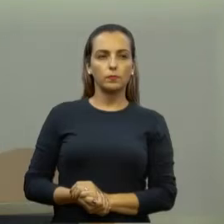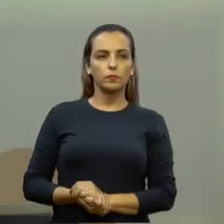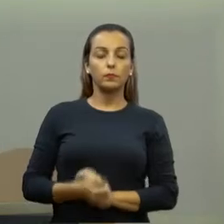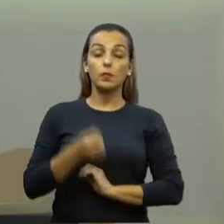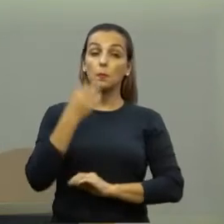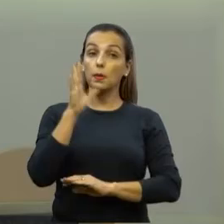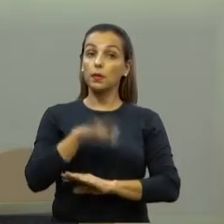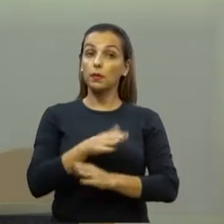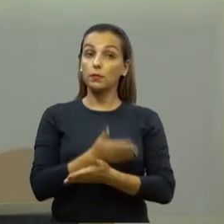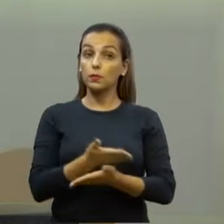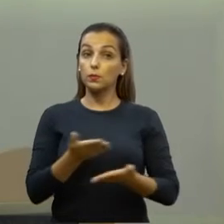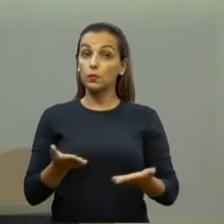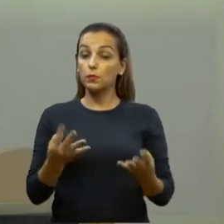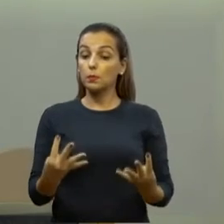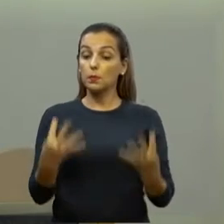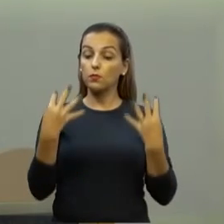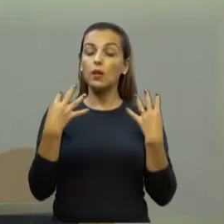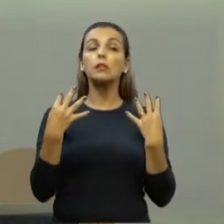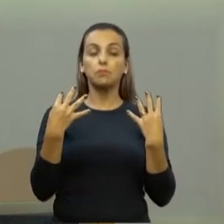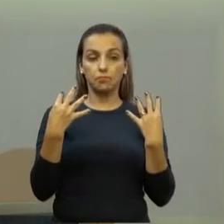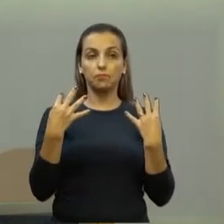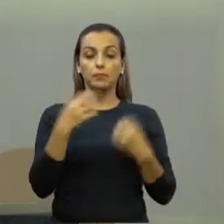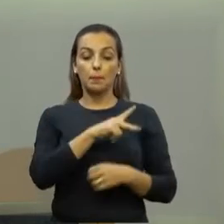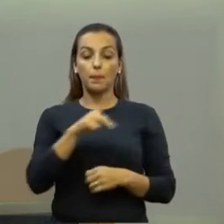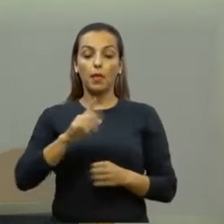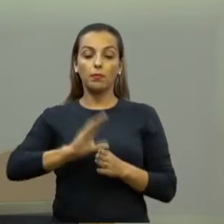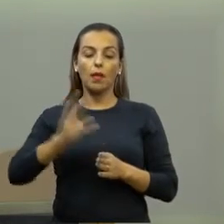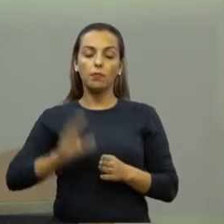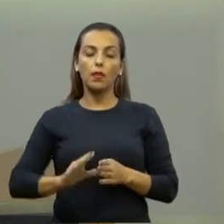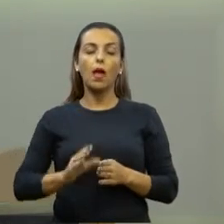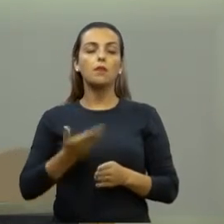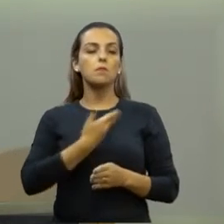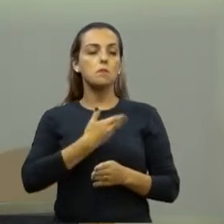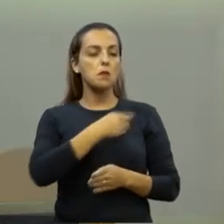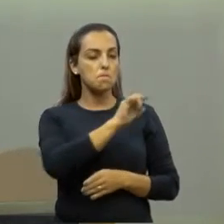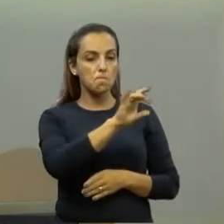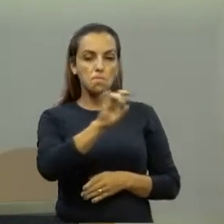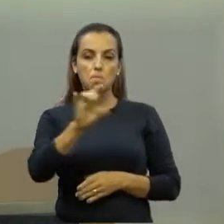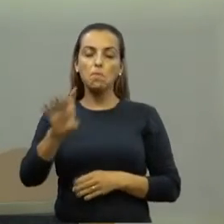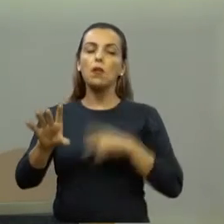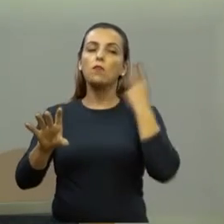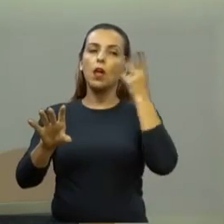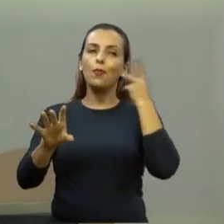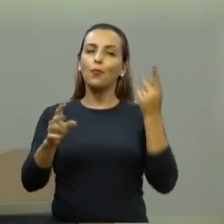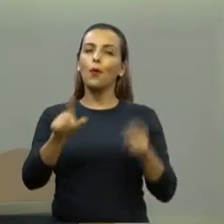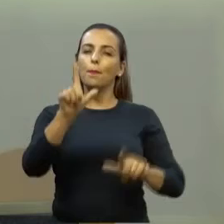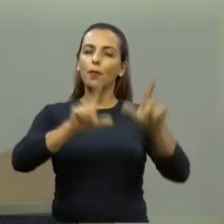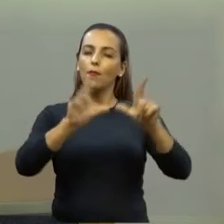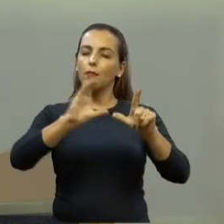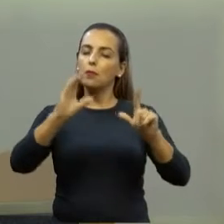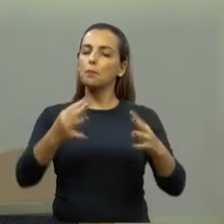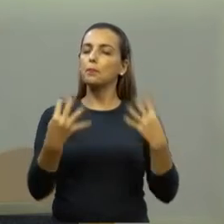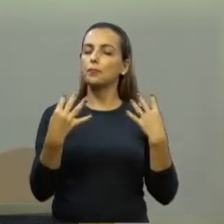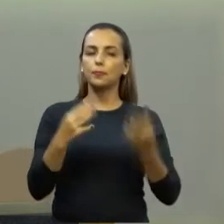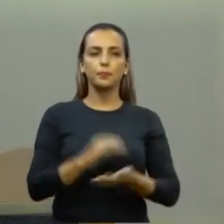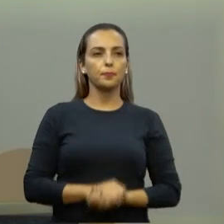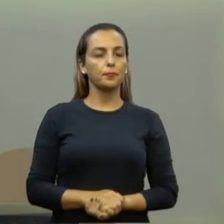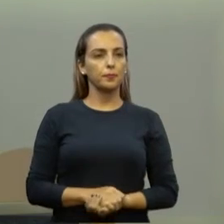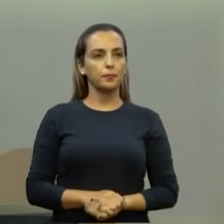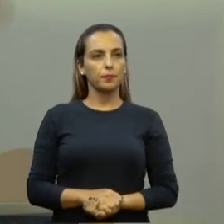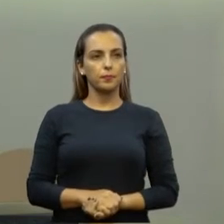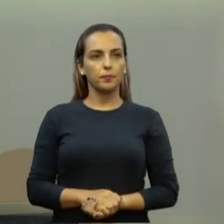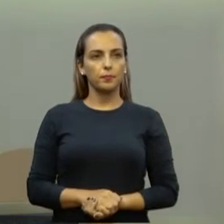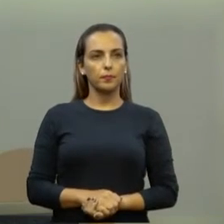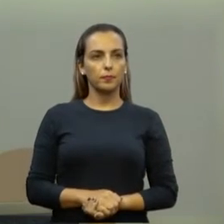boa tarde a todos que nos acompanha a presidente da Câmara todos vereadores meus queridos queridas todos que nos acompanham é